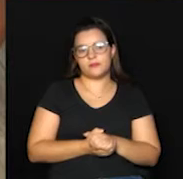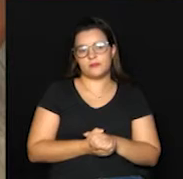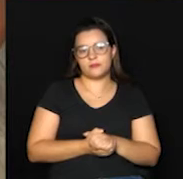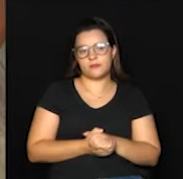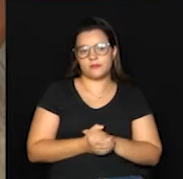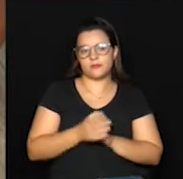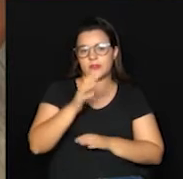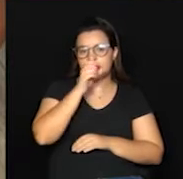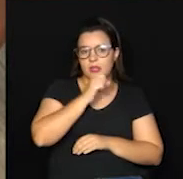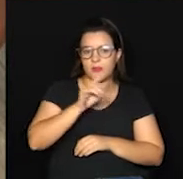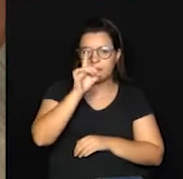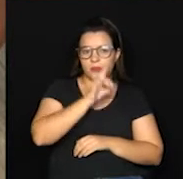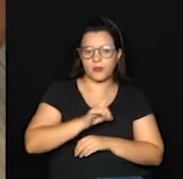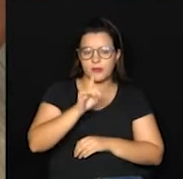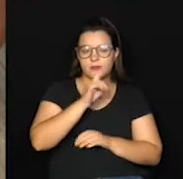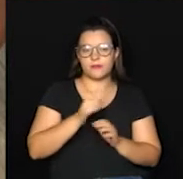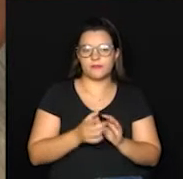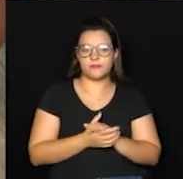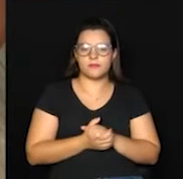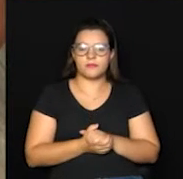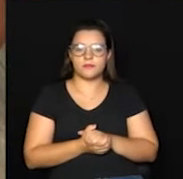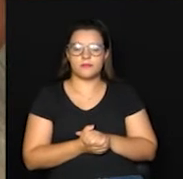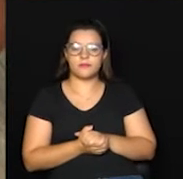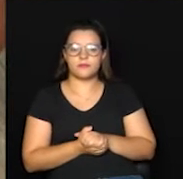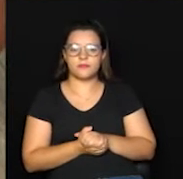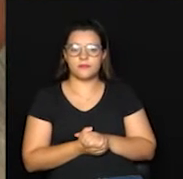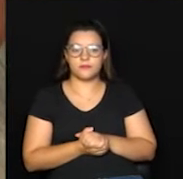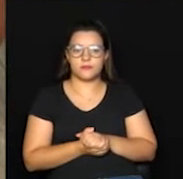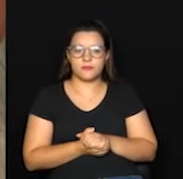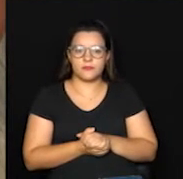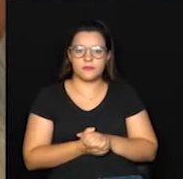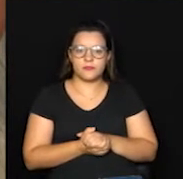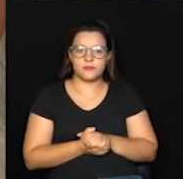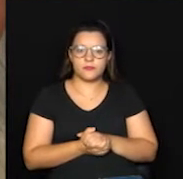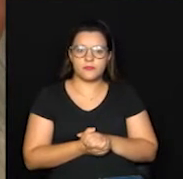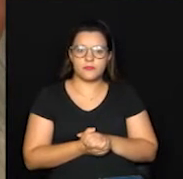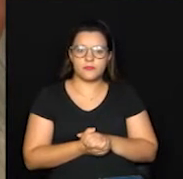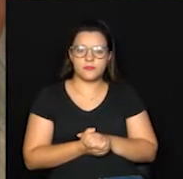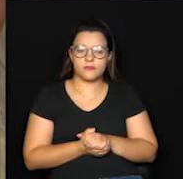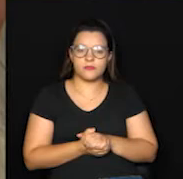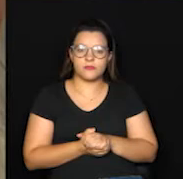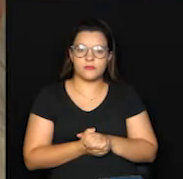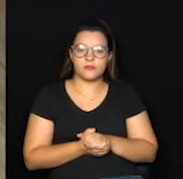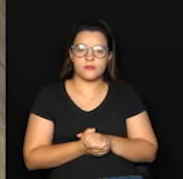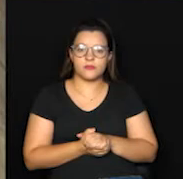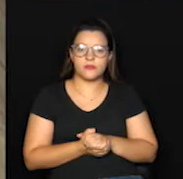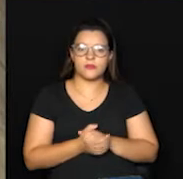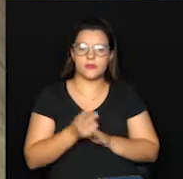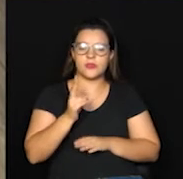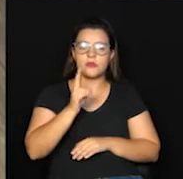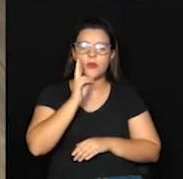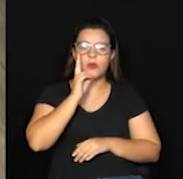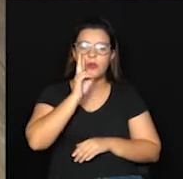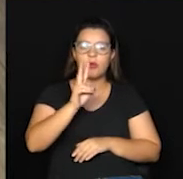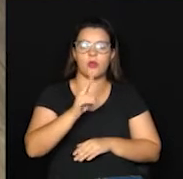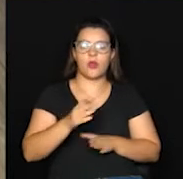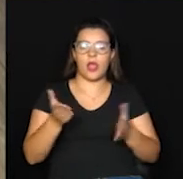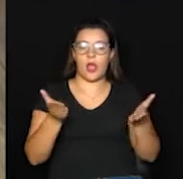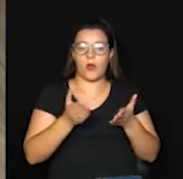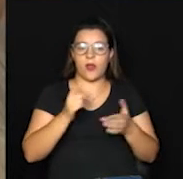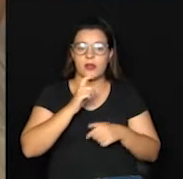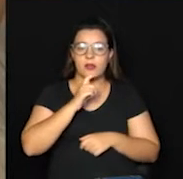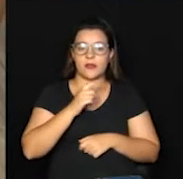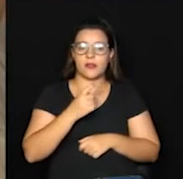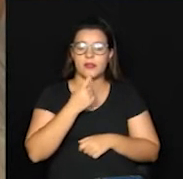Desce um pouquinho, Gabriel. Olha, ao contrário, desculpe. Sempre que você olha, Campinas está na fase